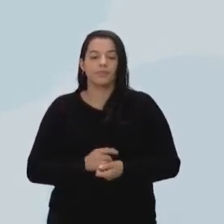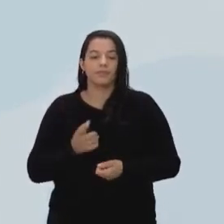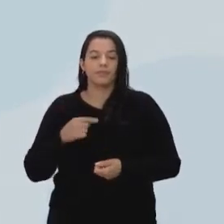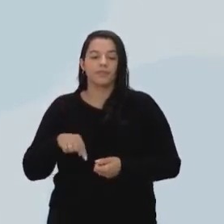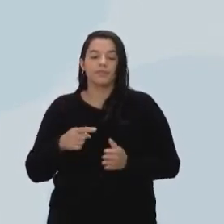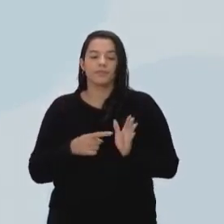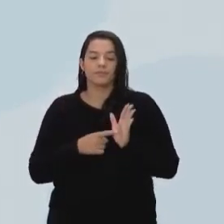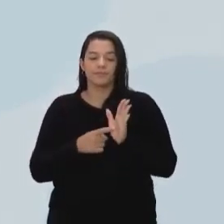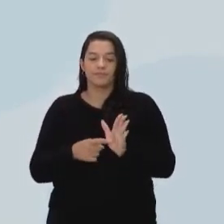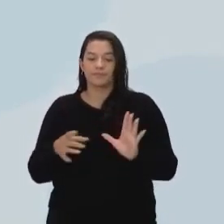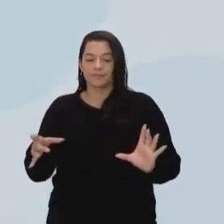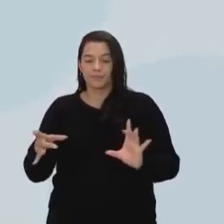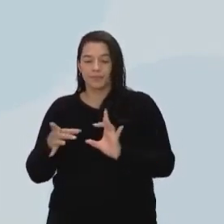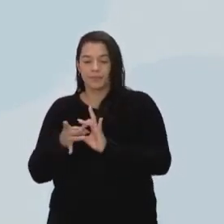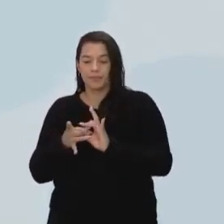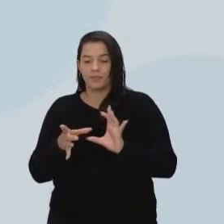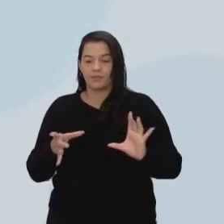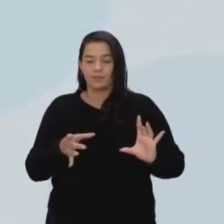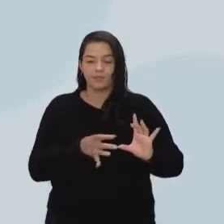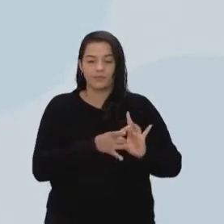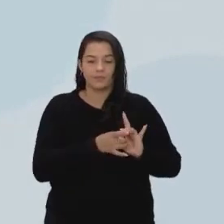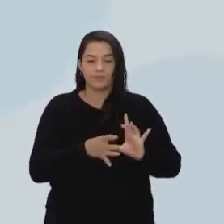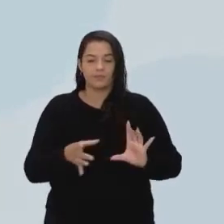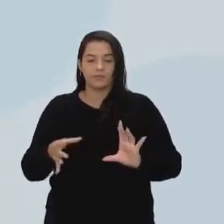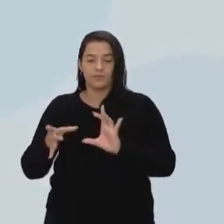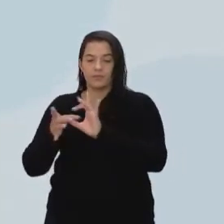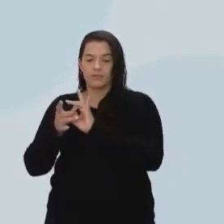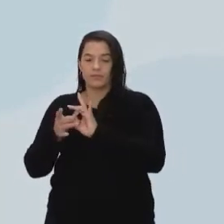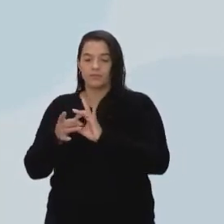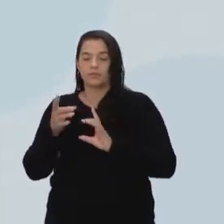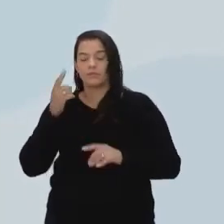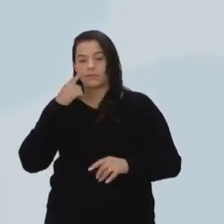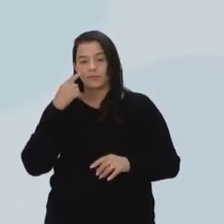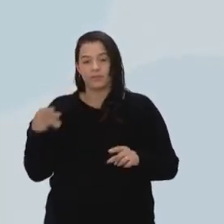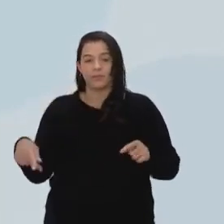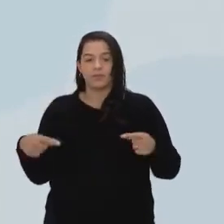as ligações químicas